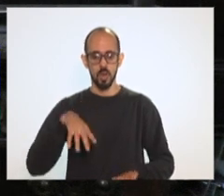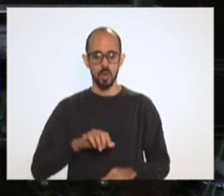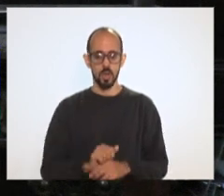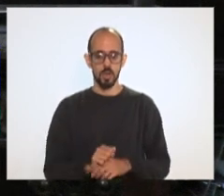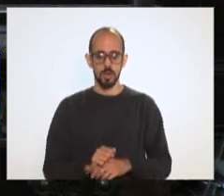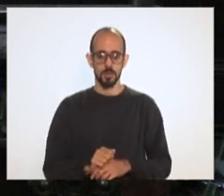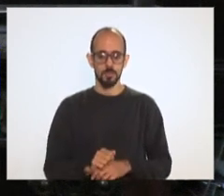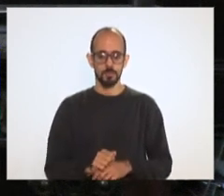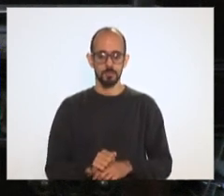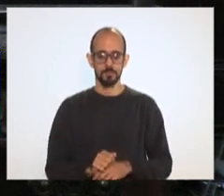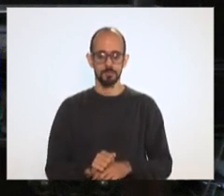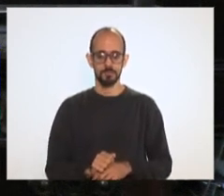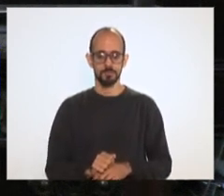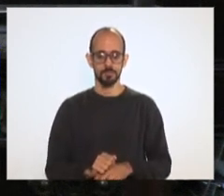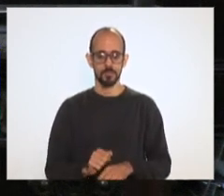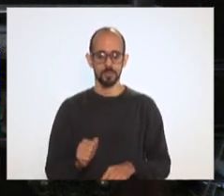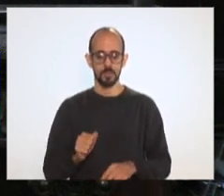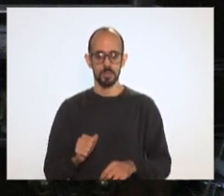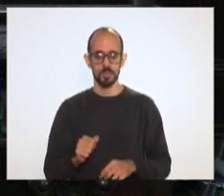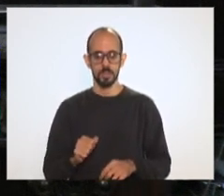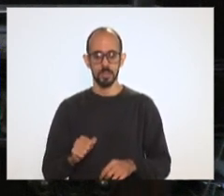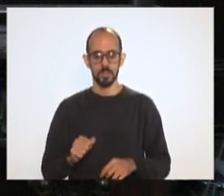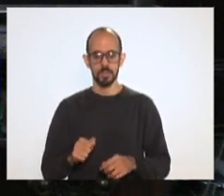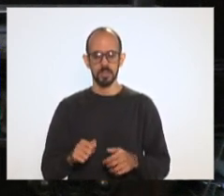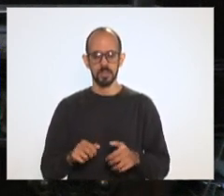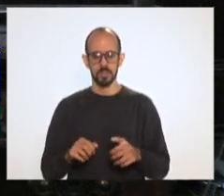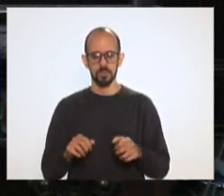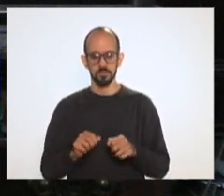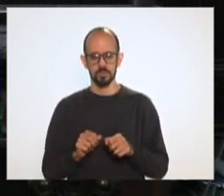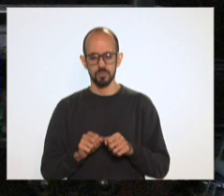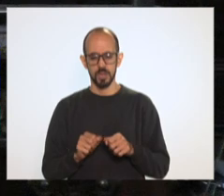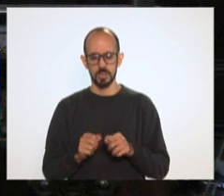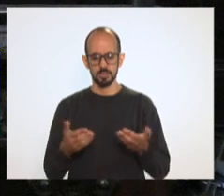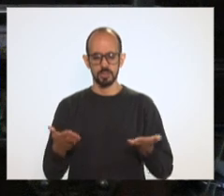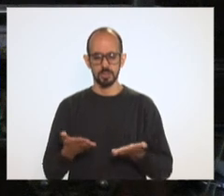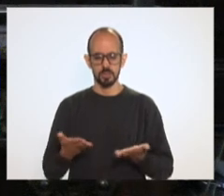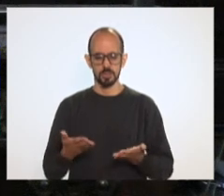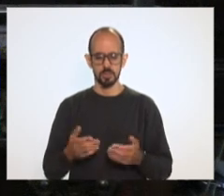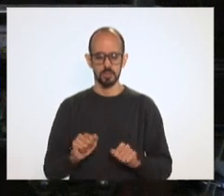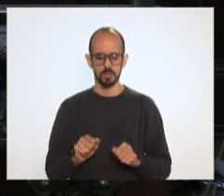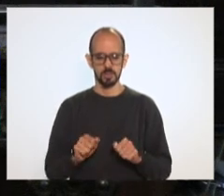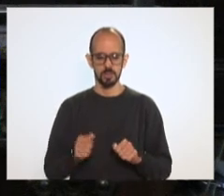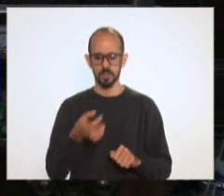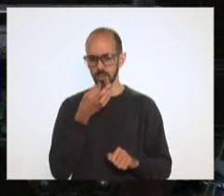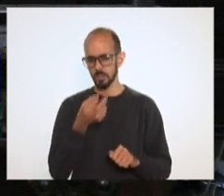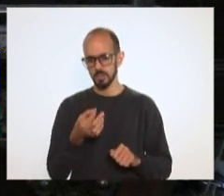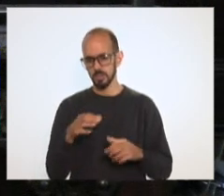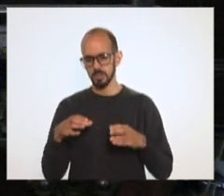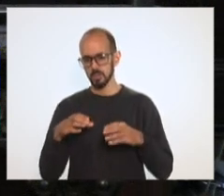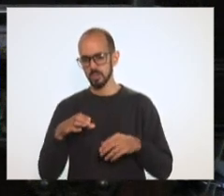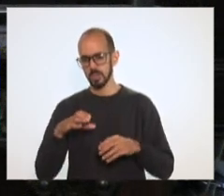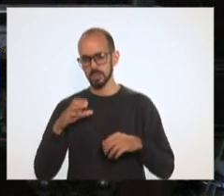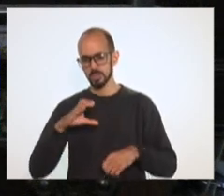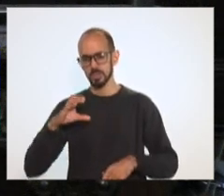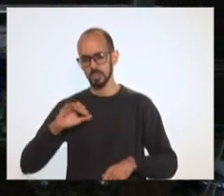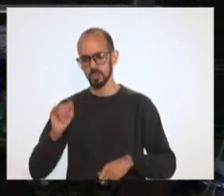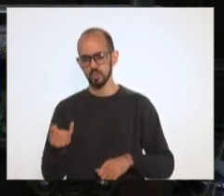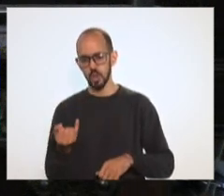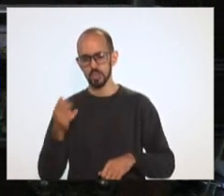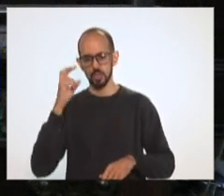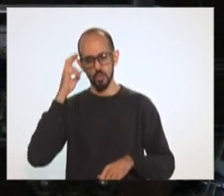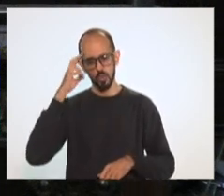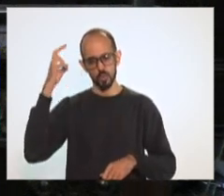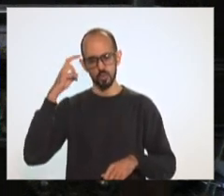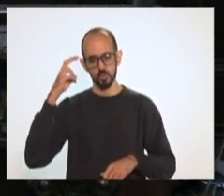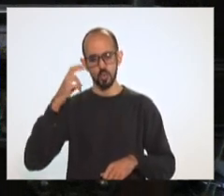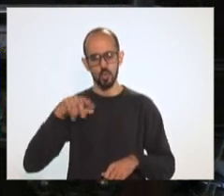englobando o percurso dos bairros da glória catete e flamengo dependendo de pareceres da comissão de condição de justiça de cultura de orçamento